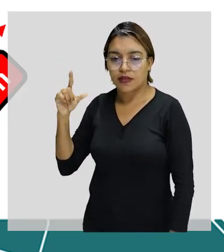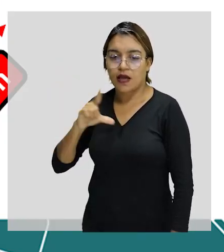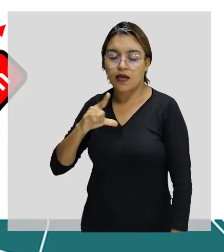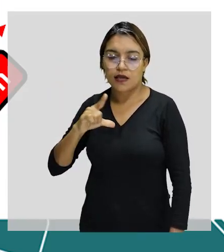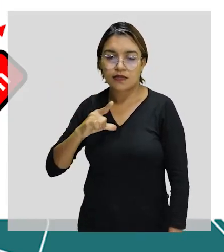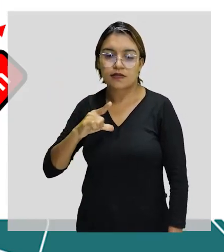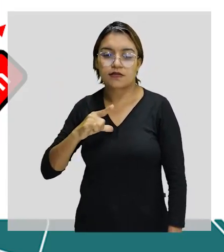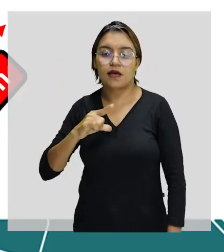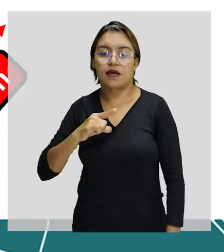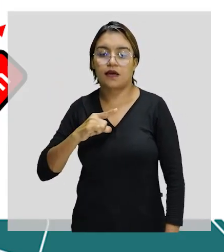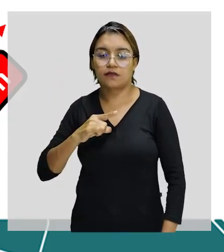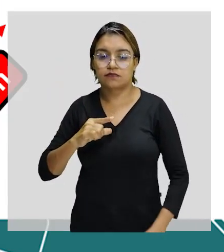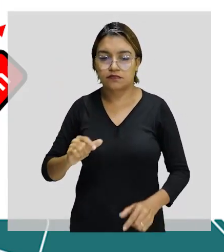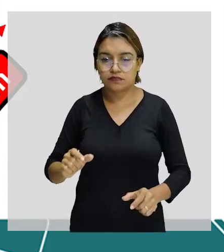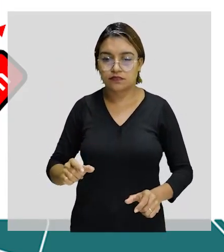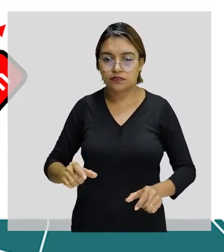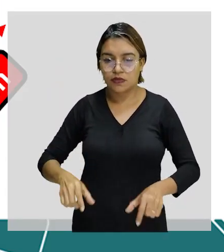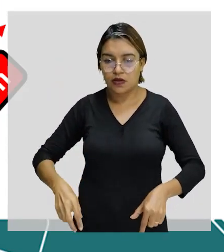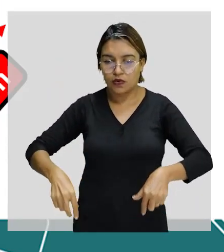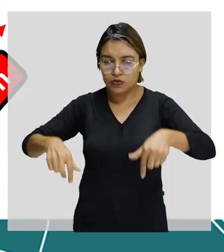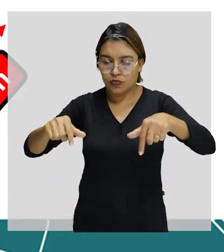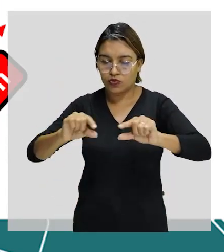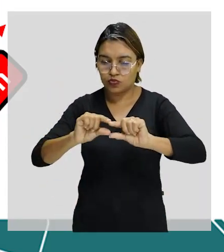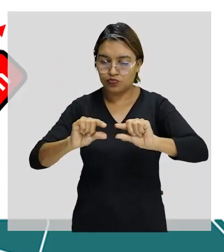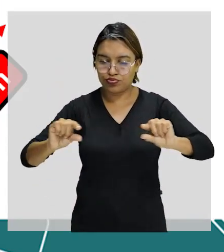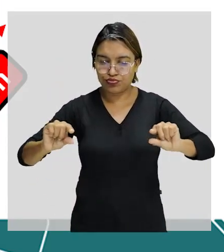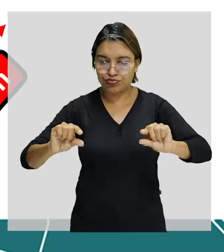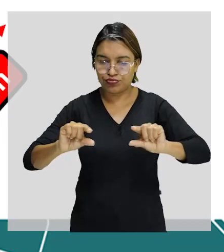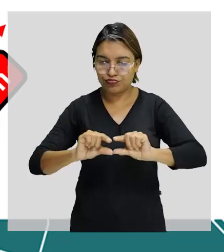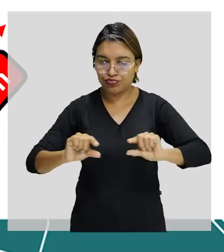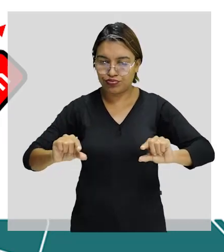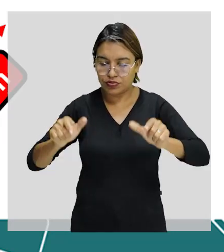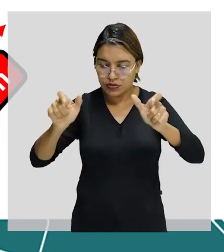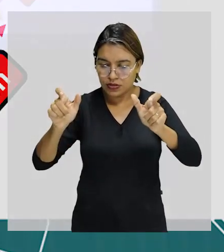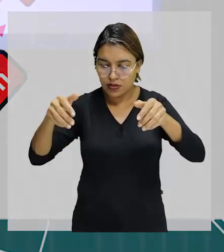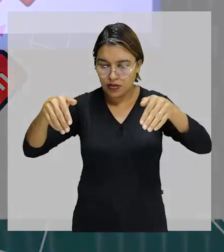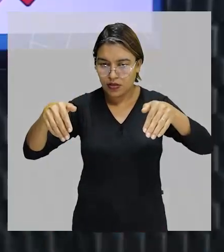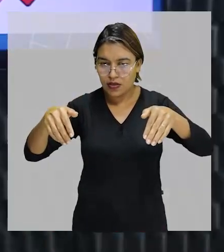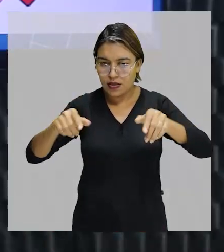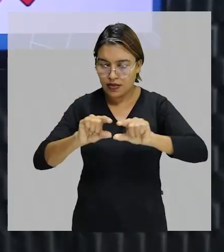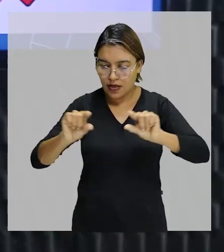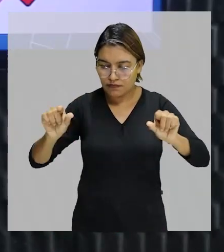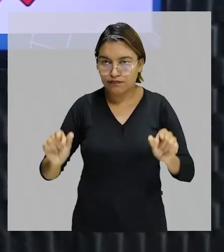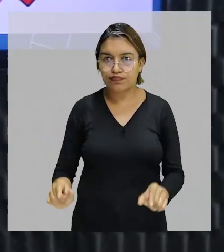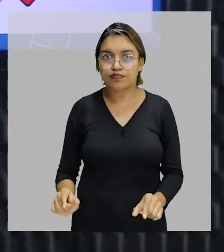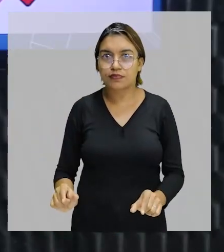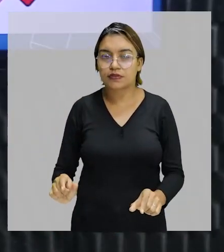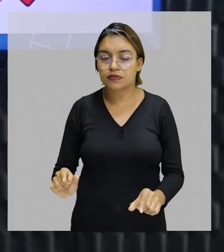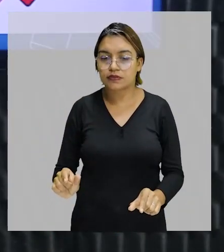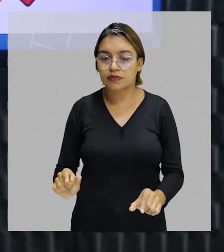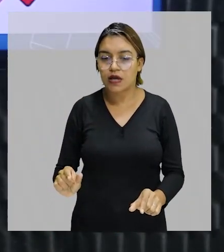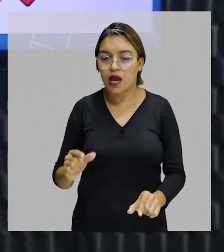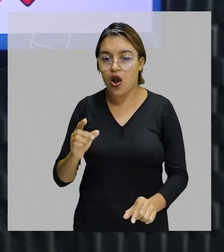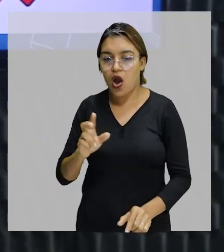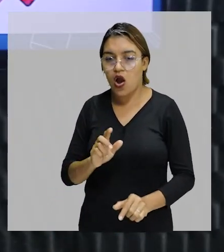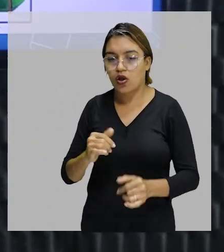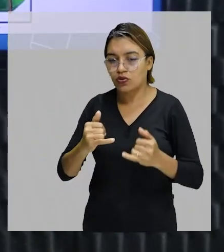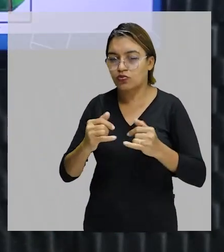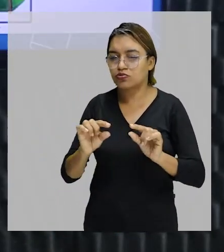o suporte, ó, que é onde o sarrafo ele é colocado, e aqui o colchão que tem essas especificações de tamanho.